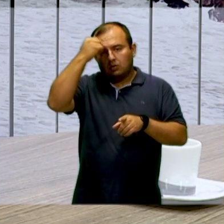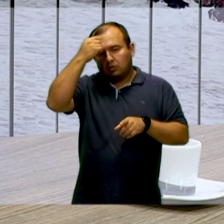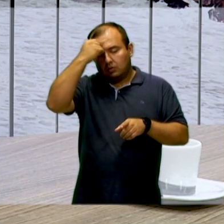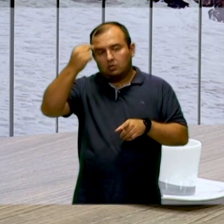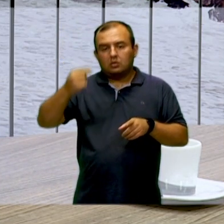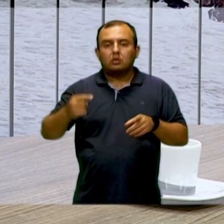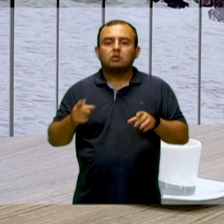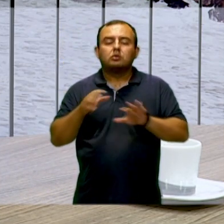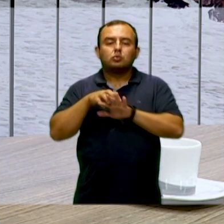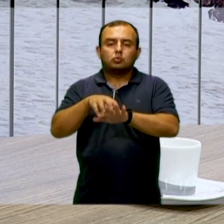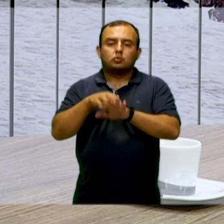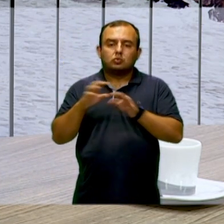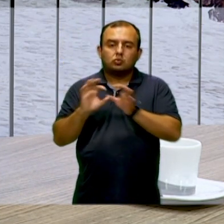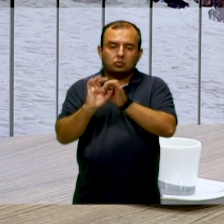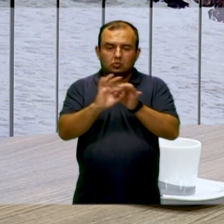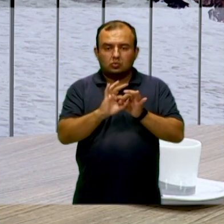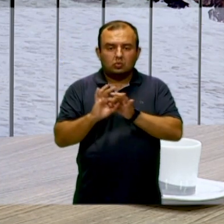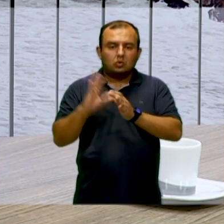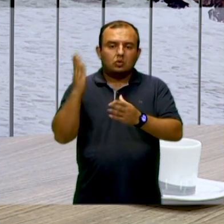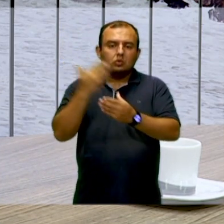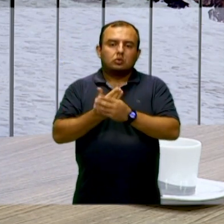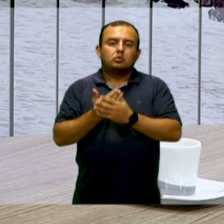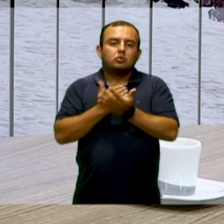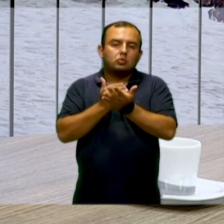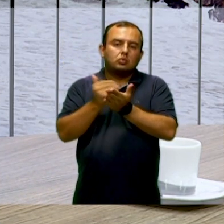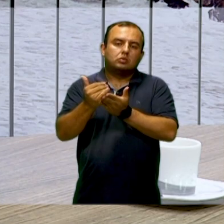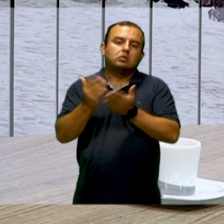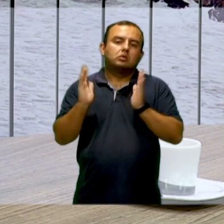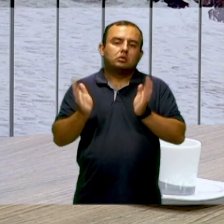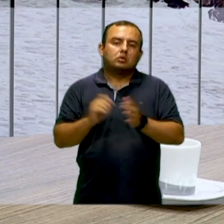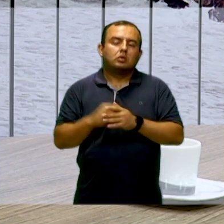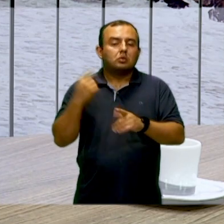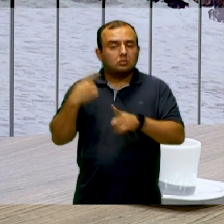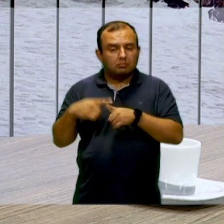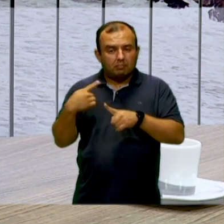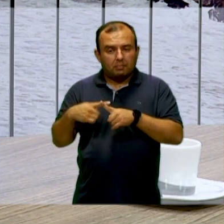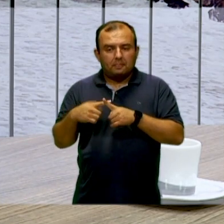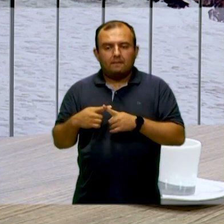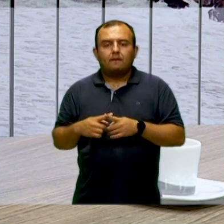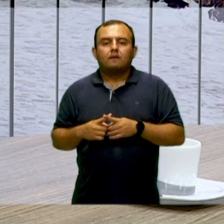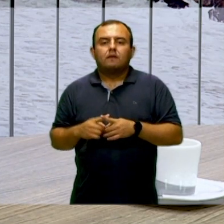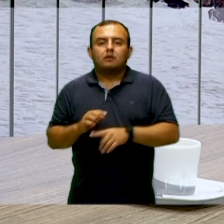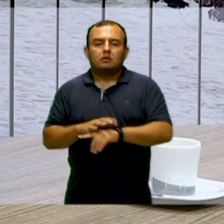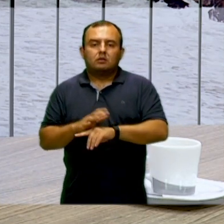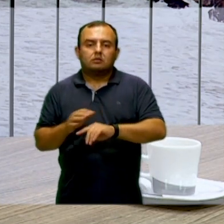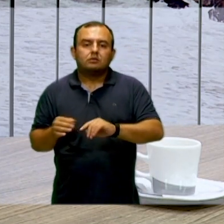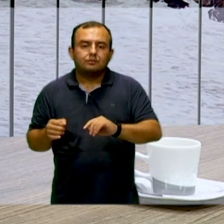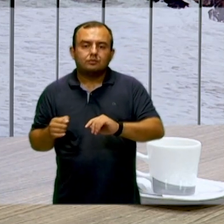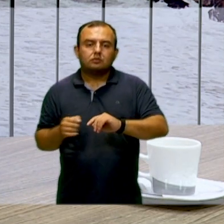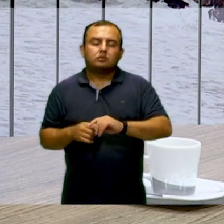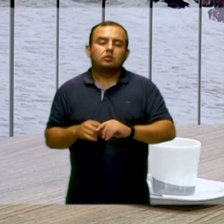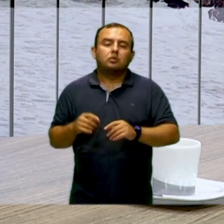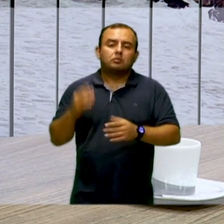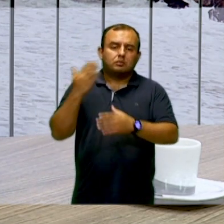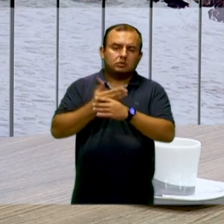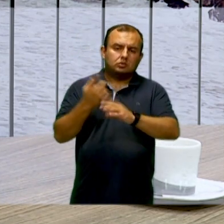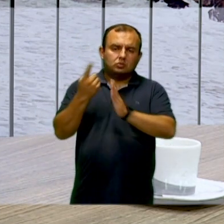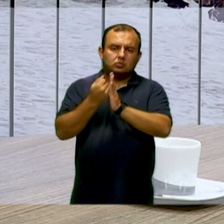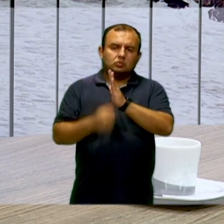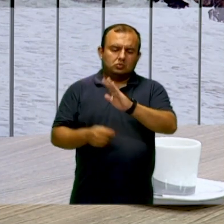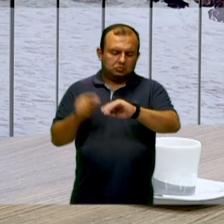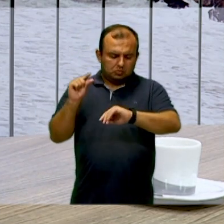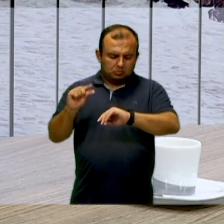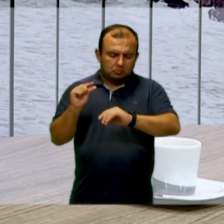turismo tivesse unido a essas pastas desde o início. Por quê? Porque são pastas preteridas aqui em Itajaí. O orçamento é